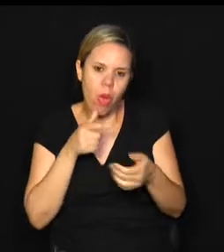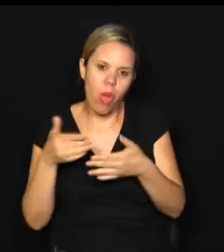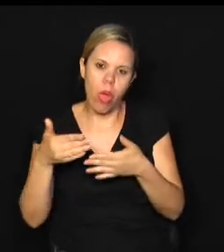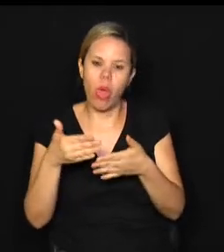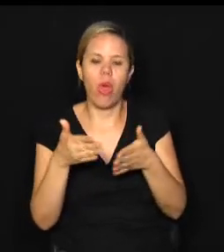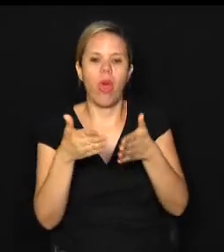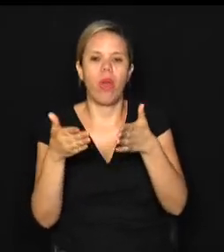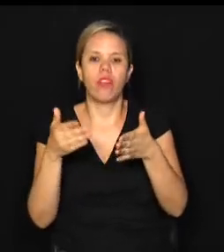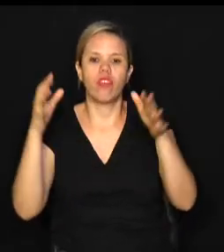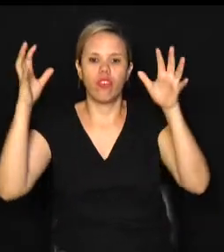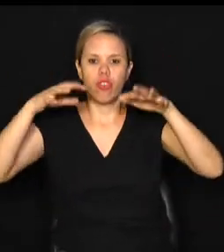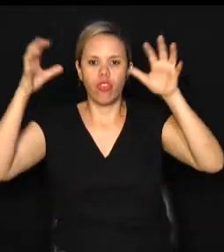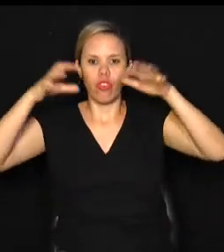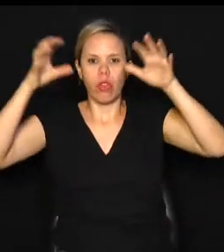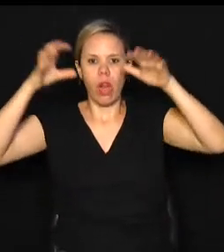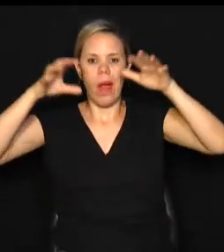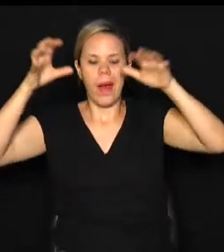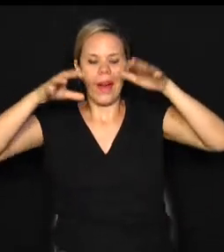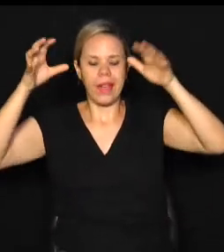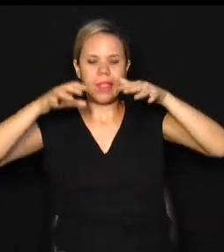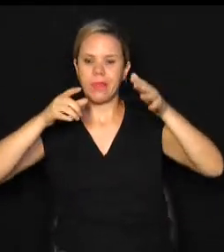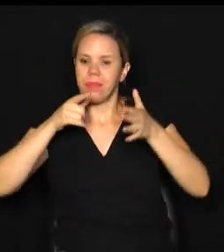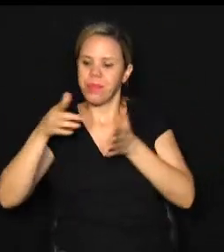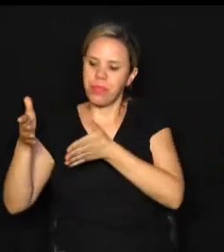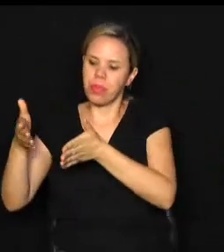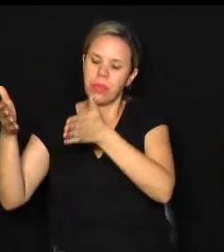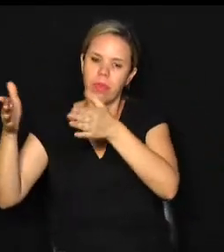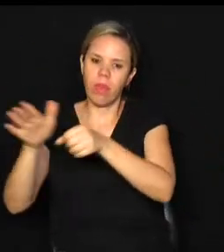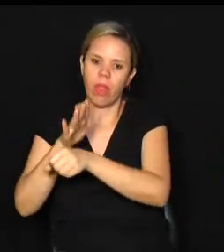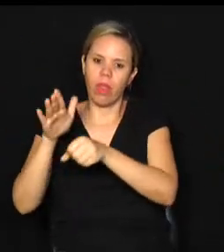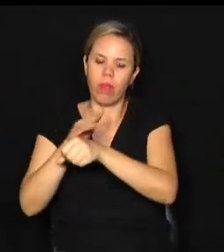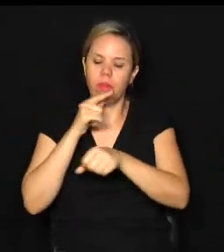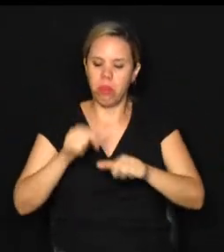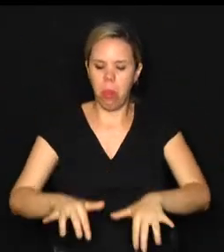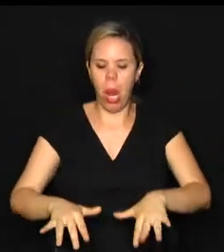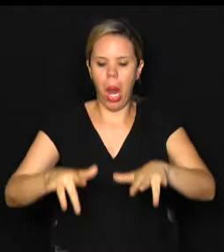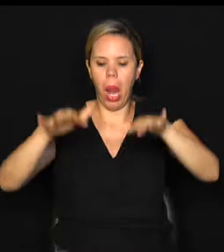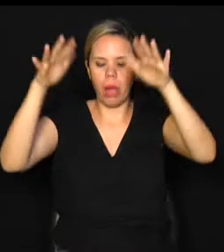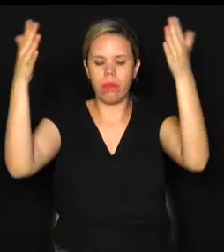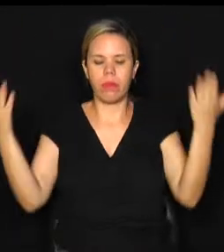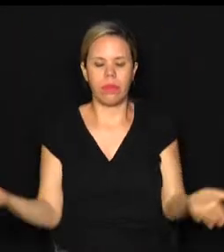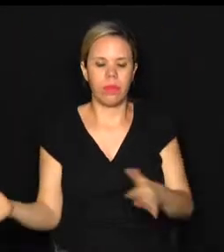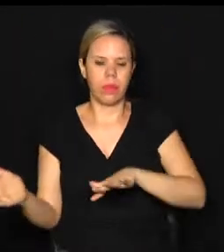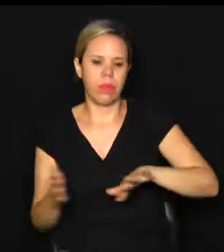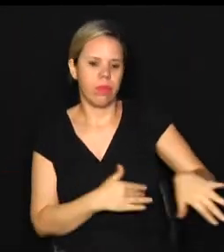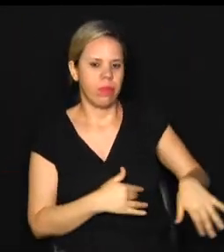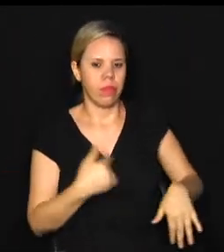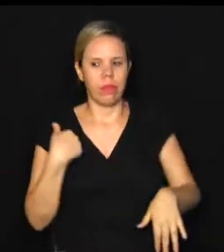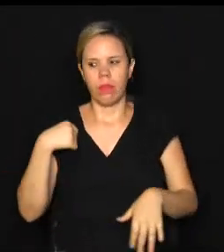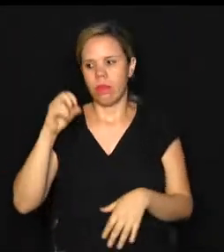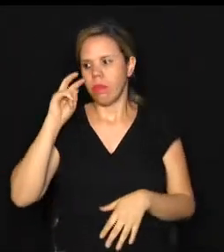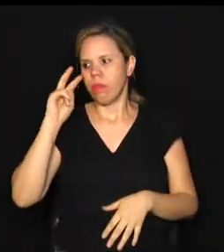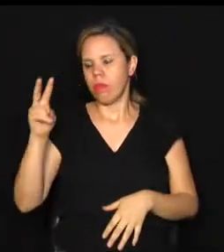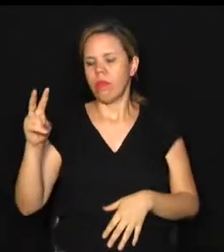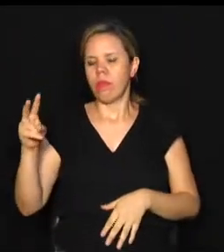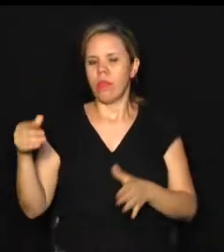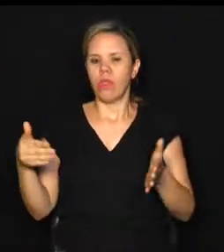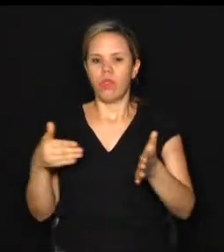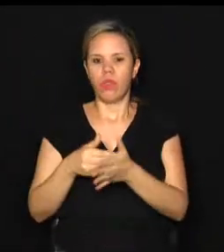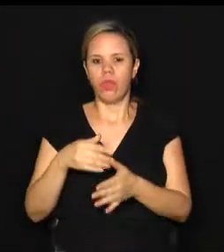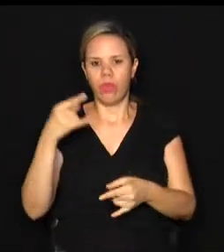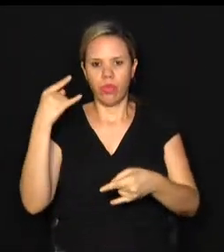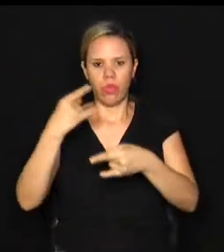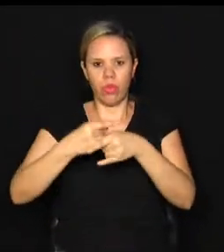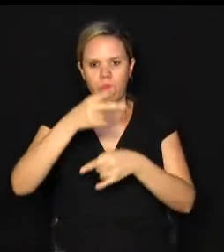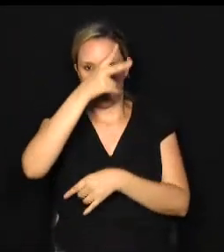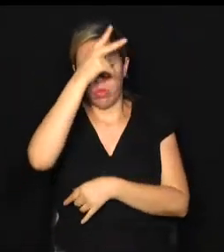quando chove lá na cabeceira do rio é que dá enchente. Bom, e a última notícia que eu ouvi e vi numa live do